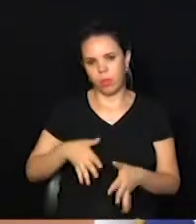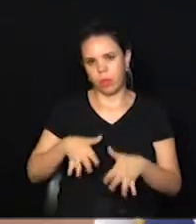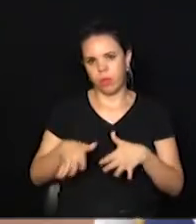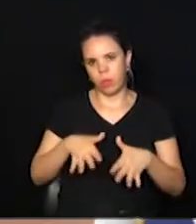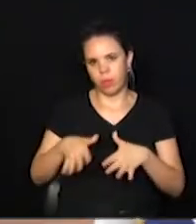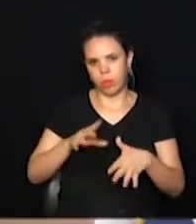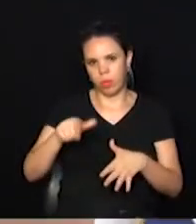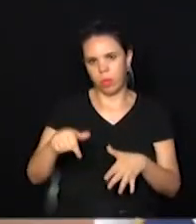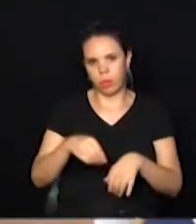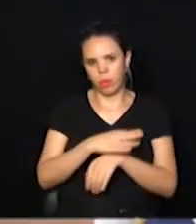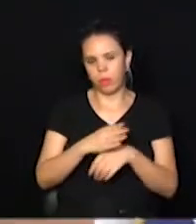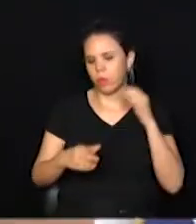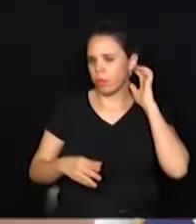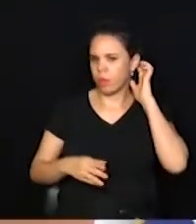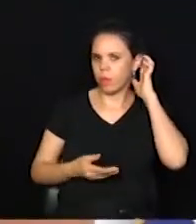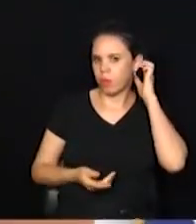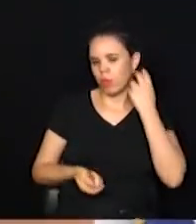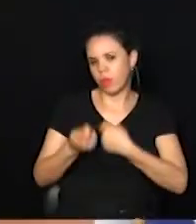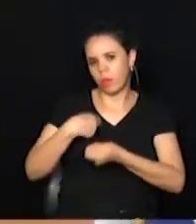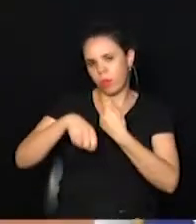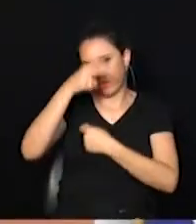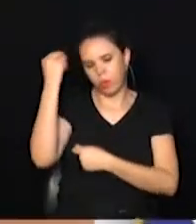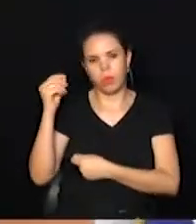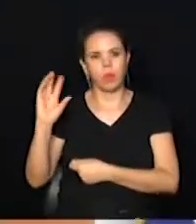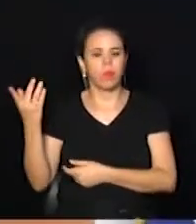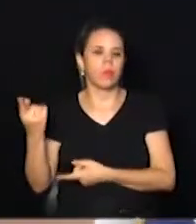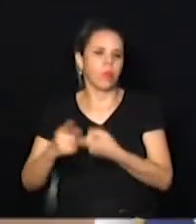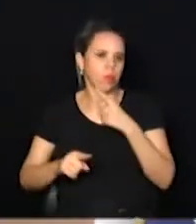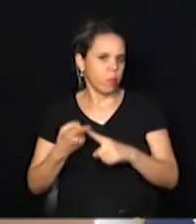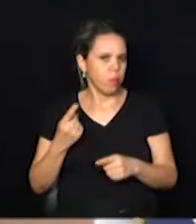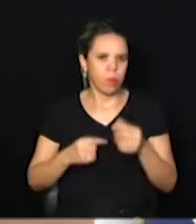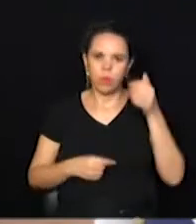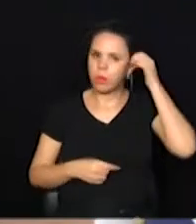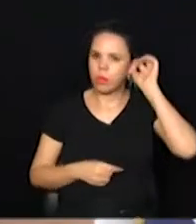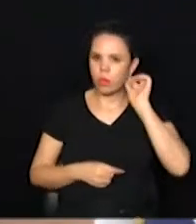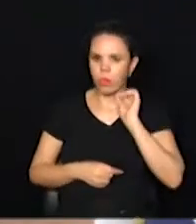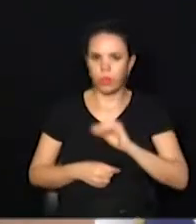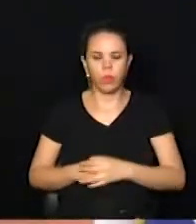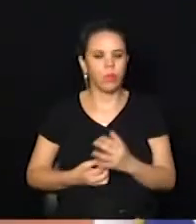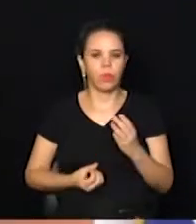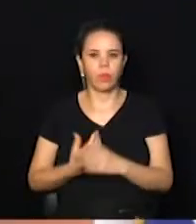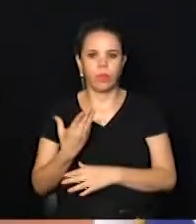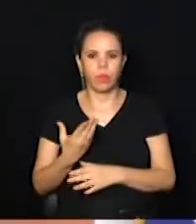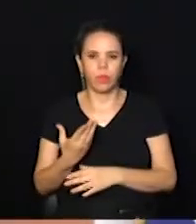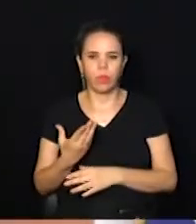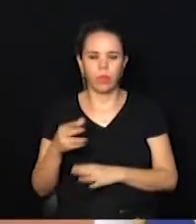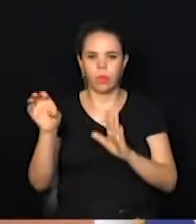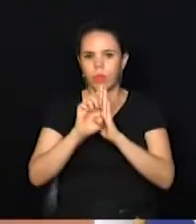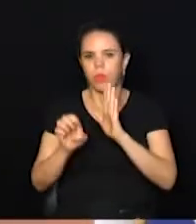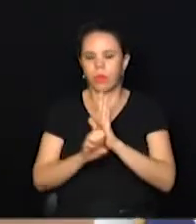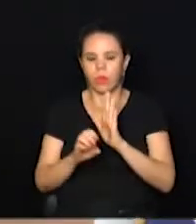e depois levaram para a administração pública, foi o que culminou, inclusive, com a criação do Estatuto das